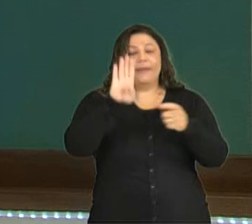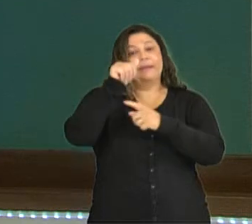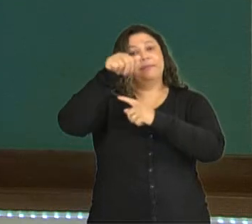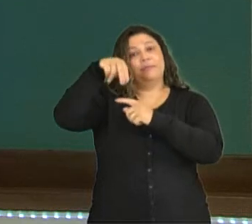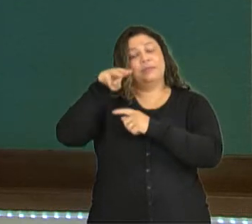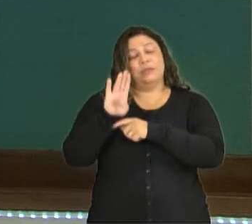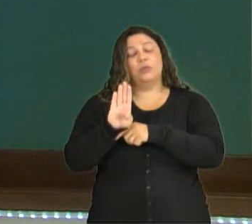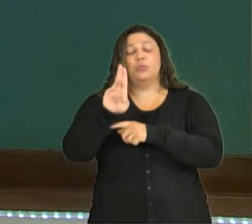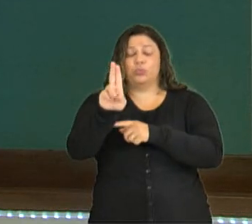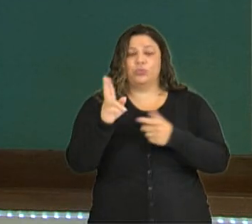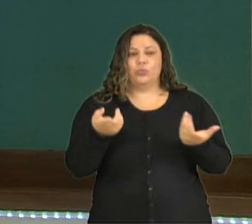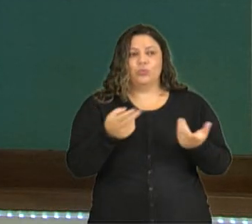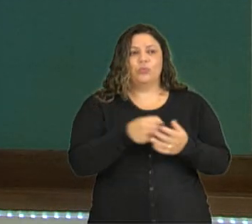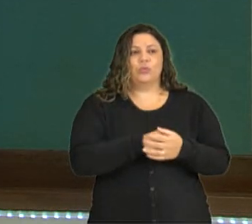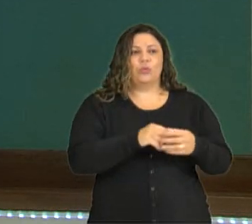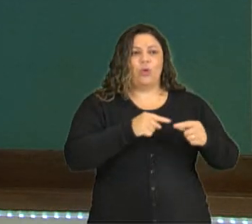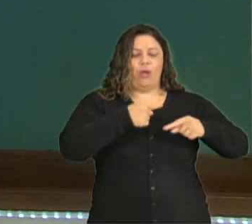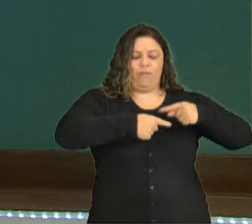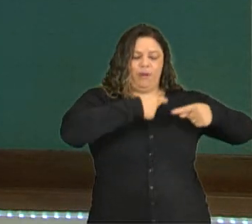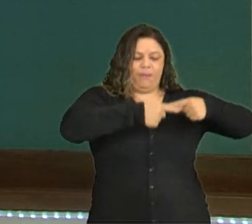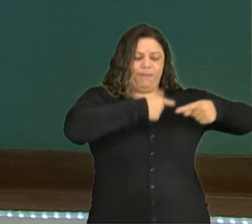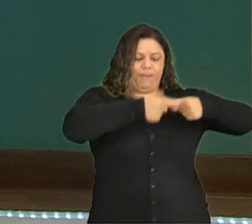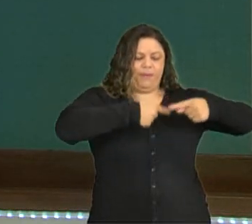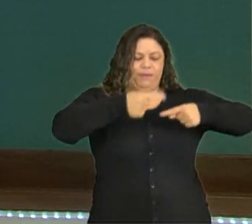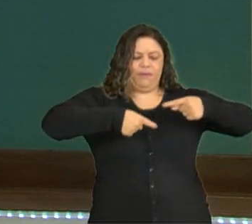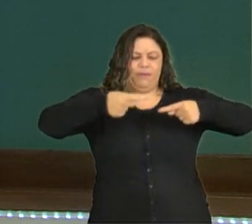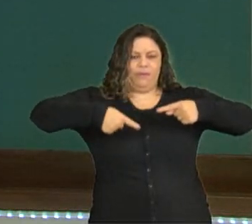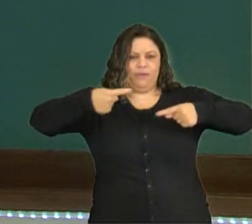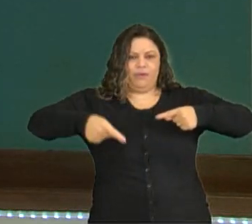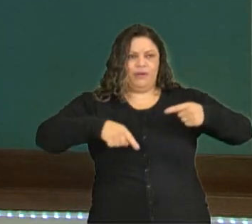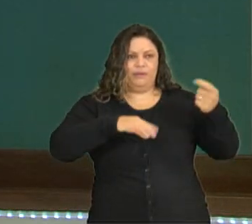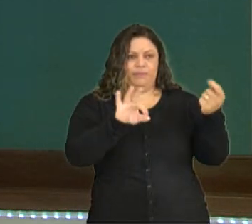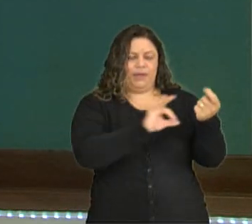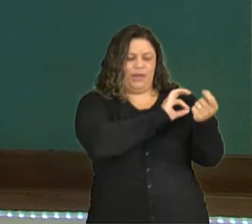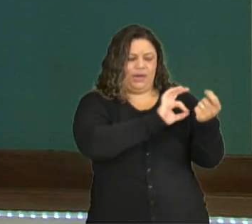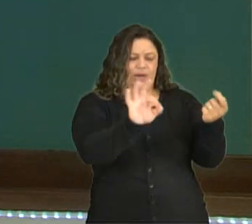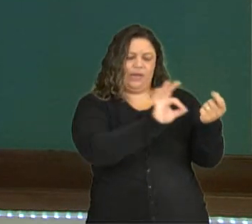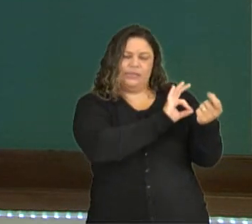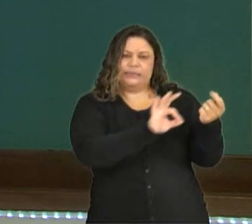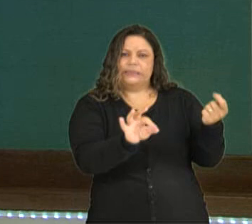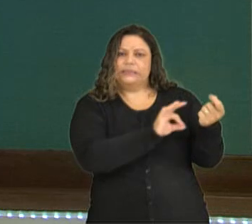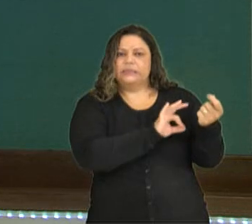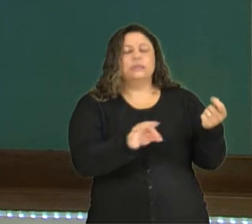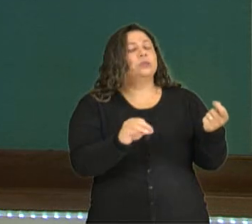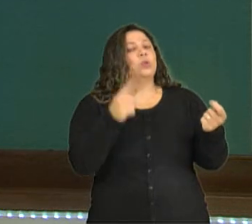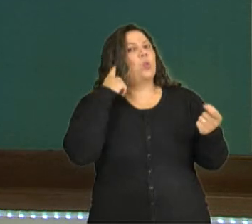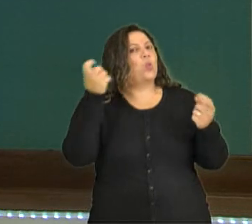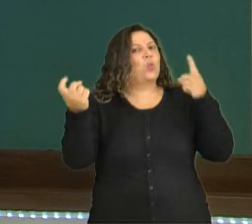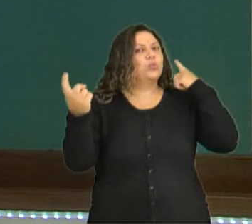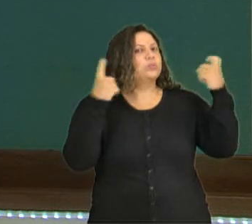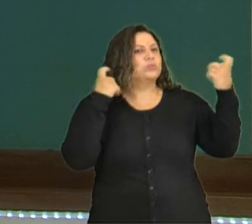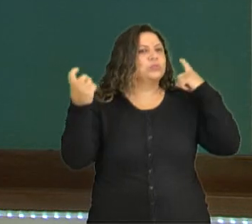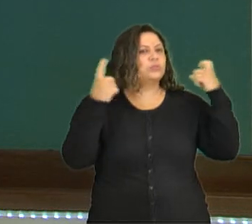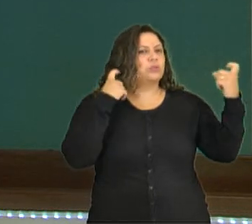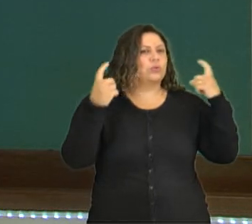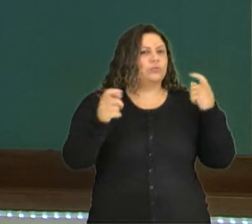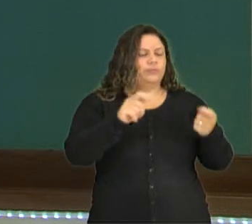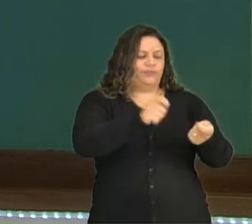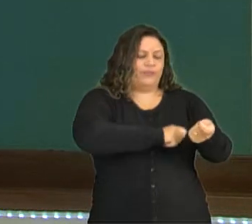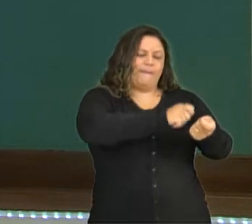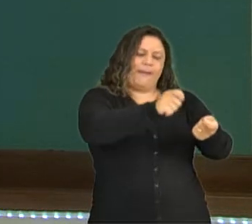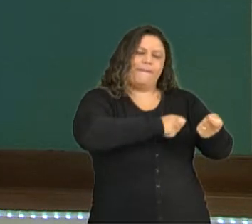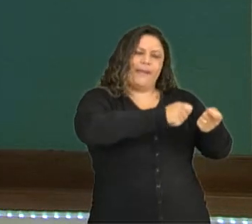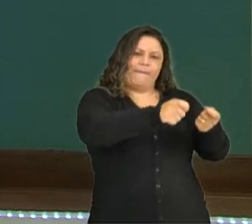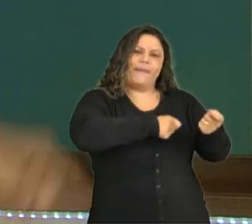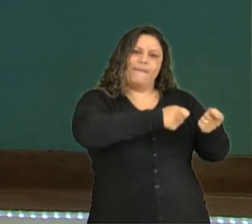cortes transversais. Ó, tá vendo? Esses cortes aqui. O som é produzido pela ação de esfregar uma